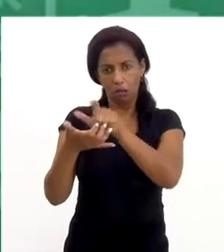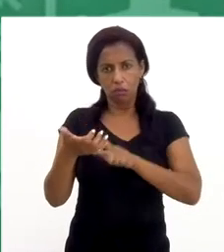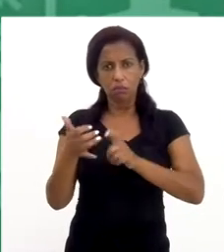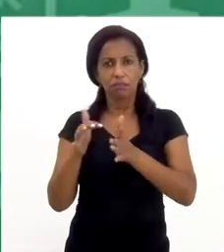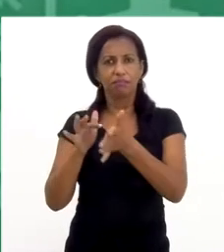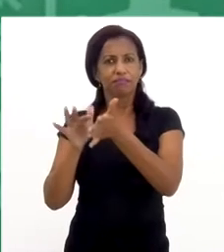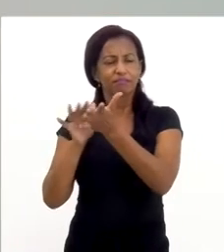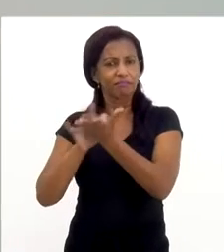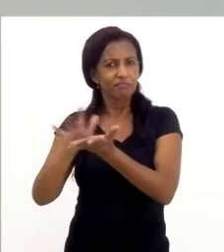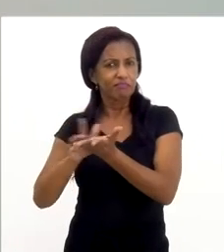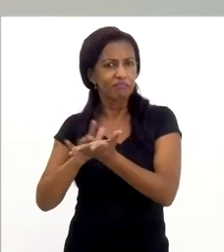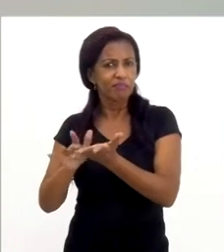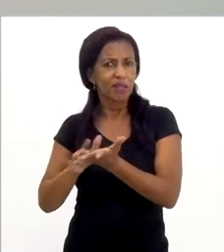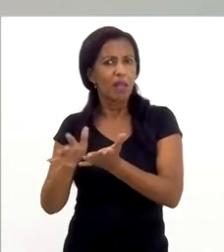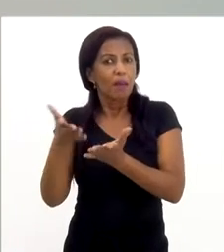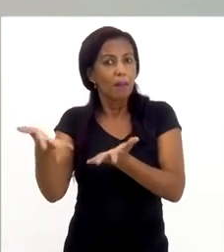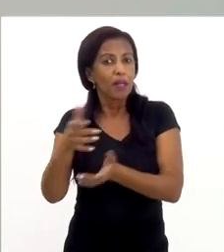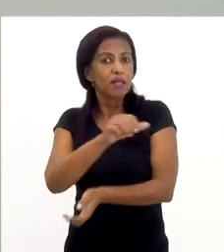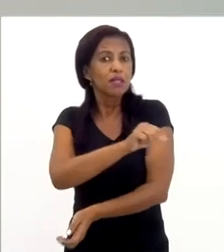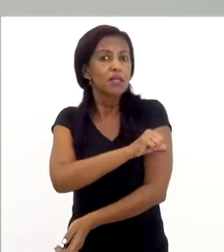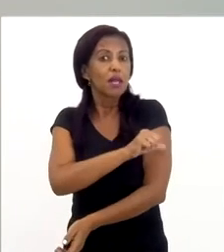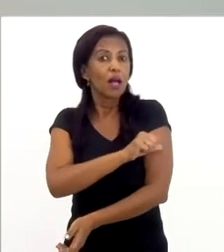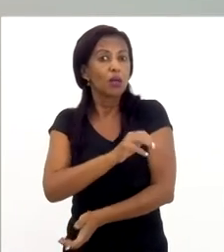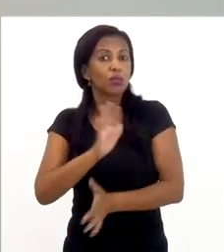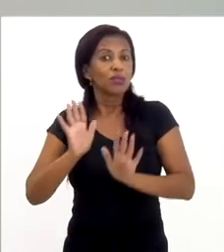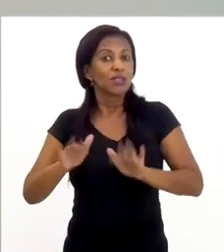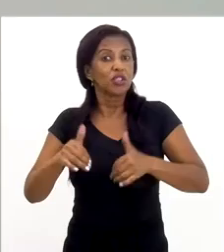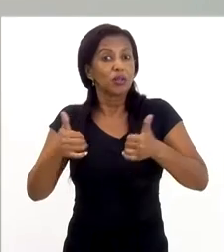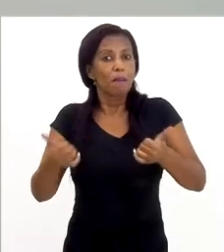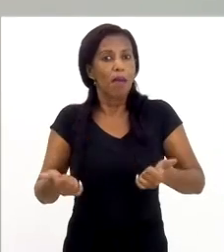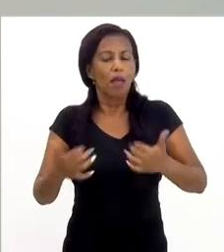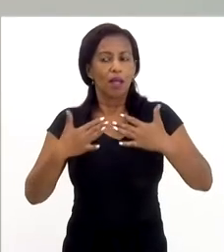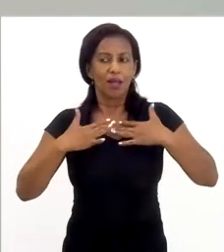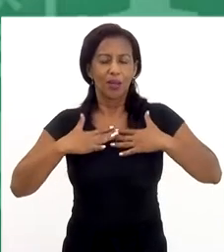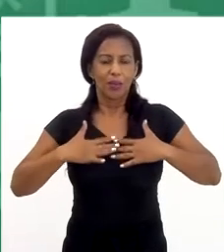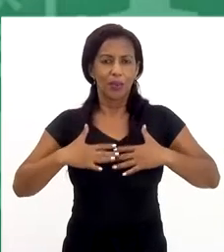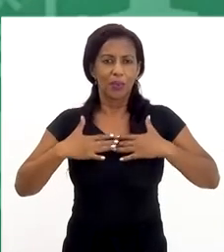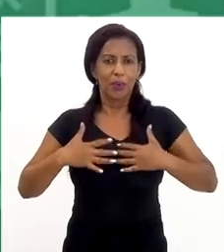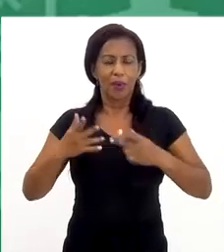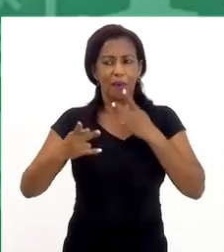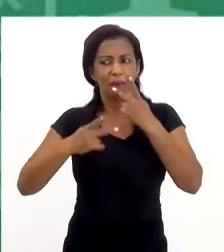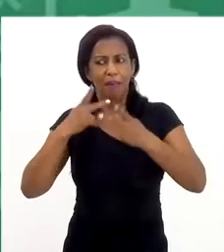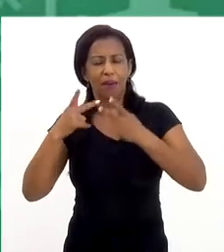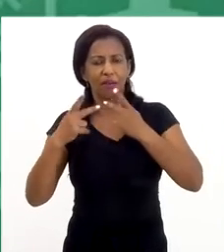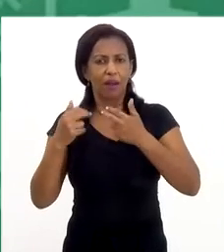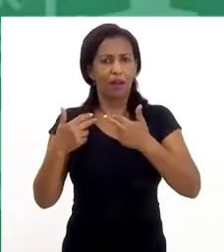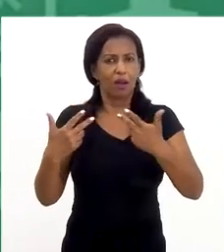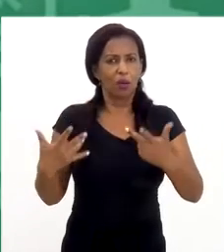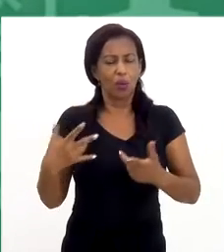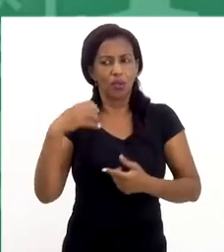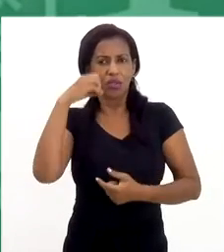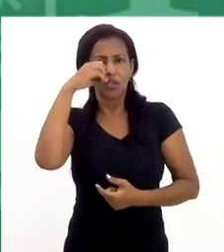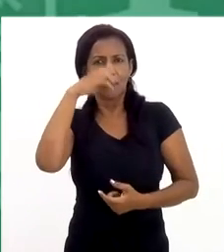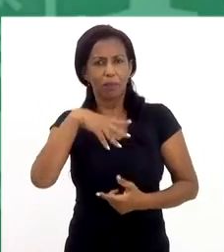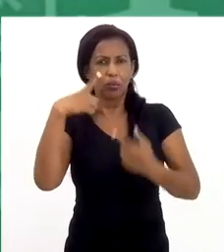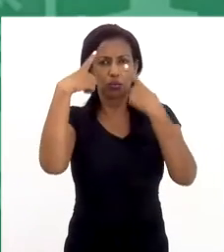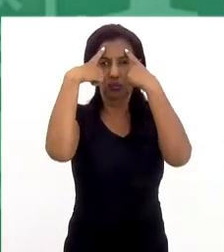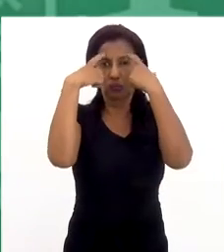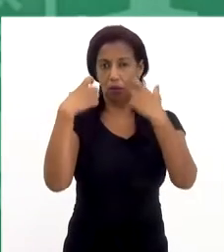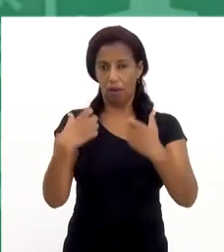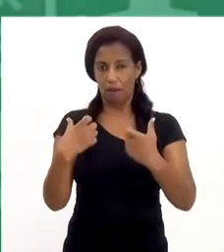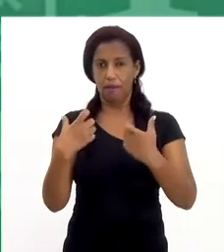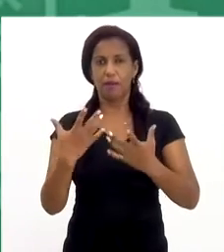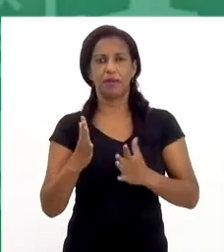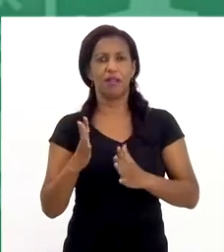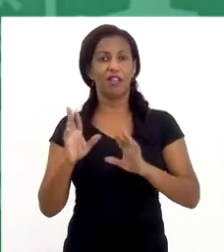celular esse dispositivo para deixar esses alunos estudantes mais à vontade justamente para contar de repente episódios de abuso